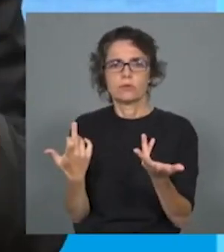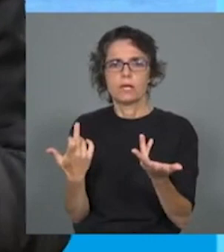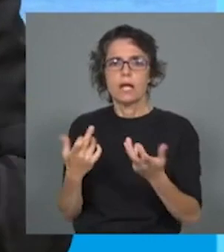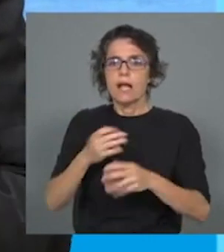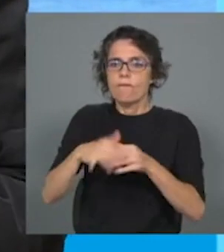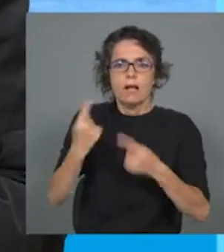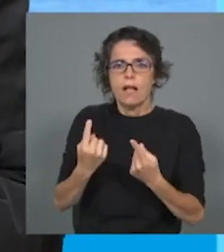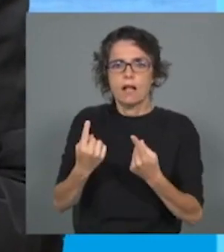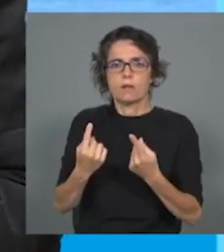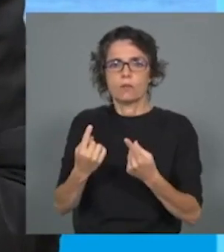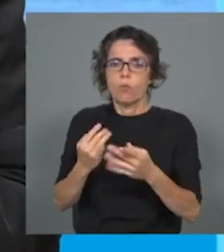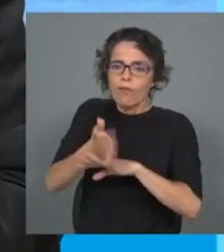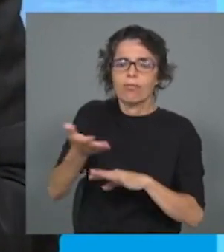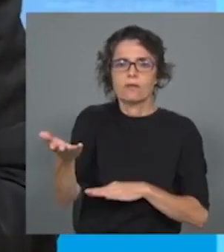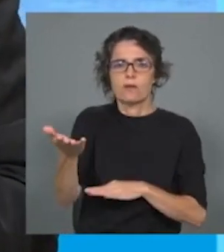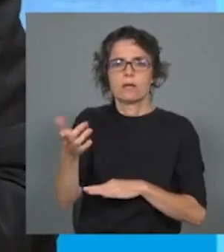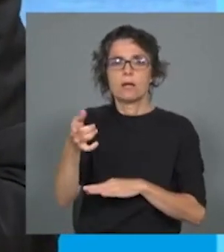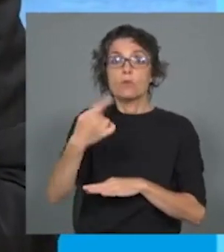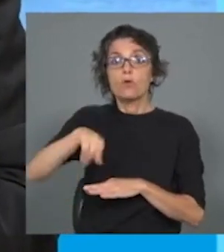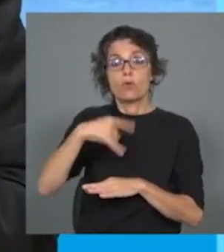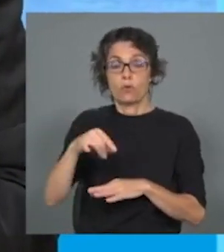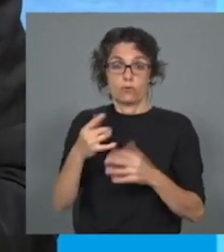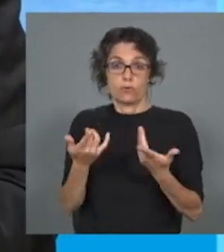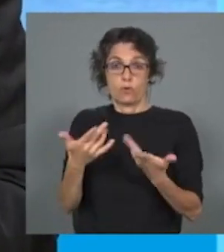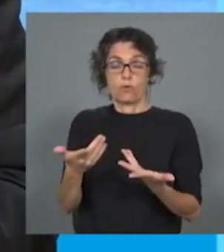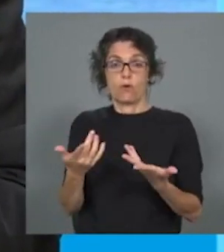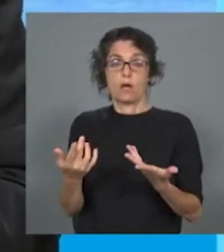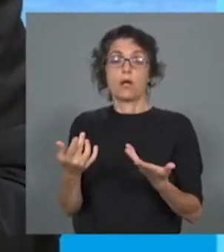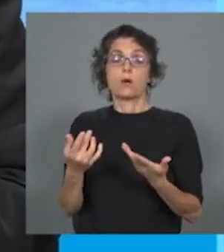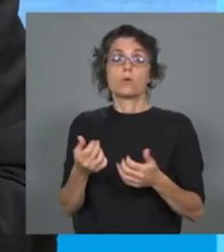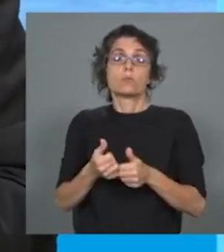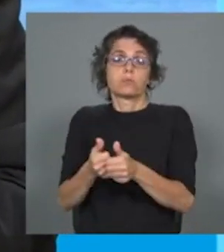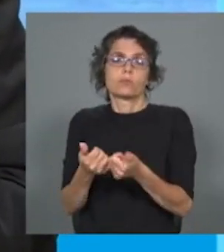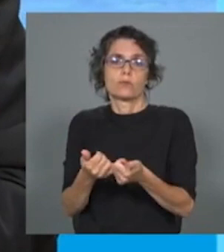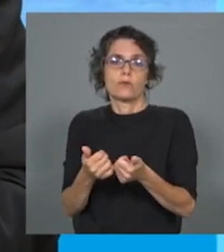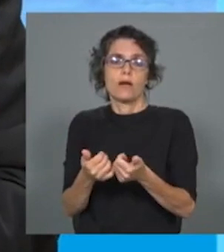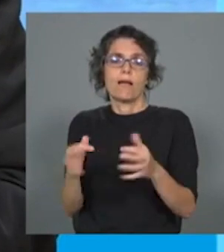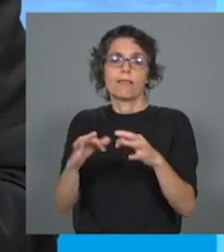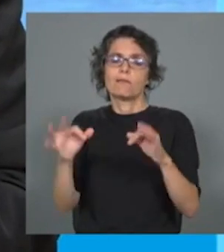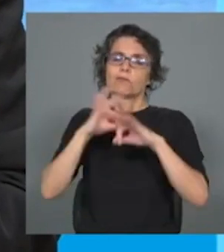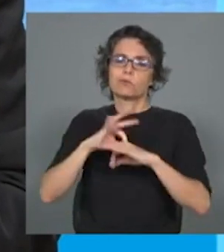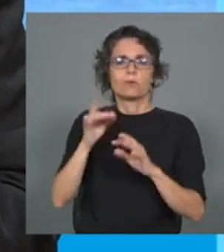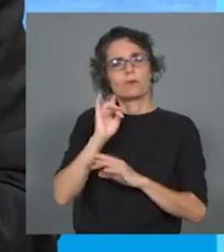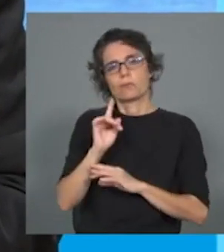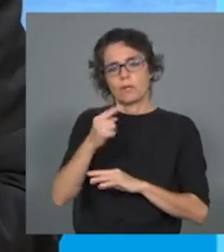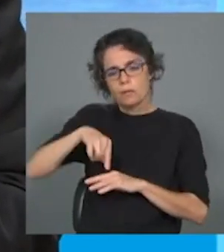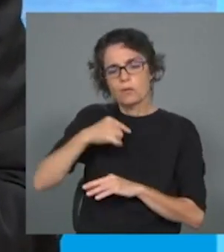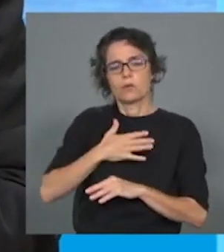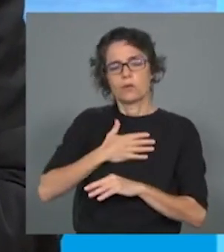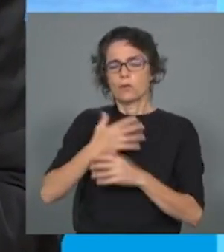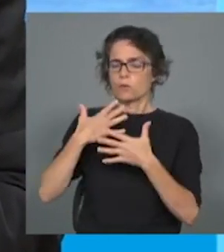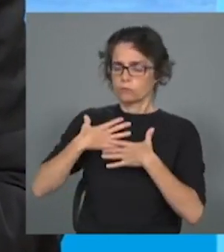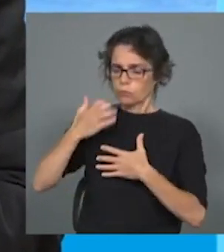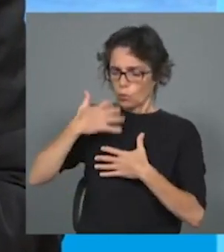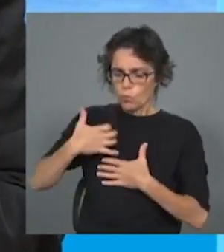tem preço, e sermos assistentes espirituais destes homens e dessas mulheres é para nós uma honra e